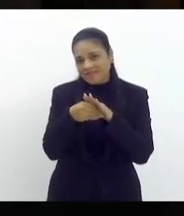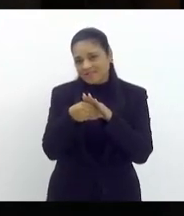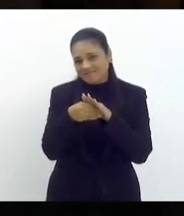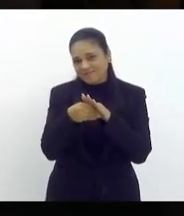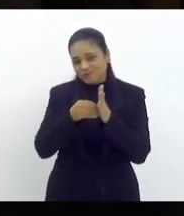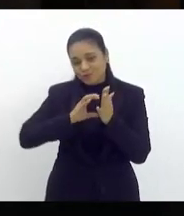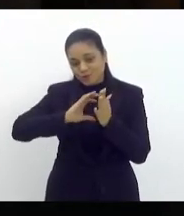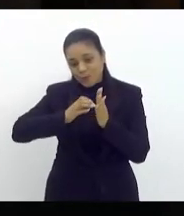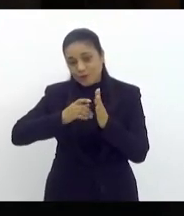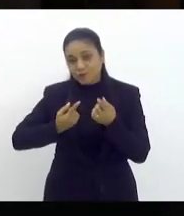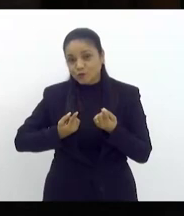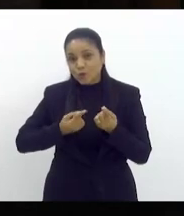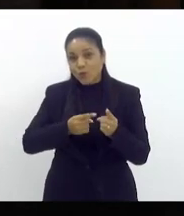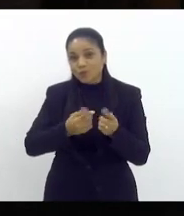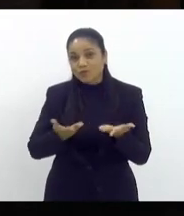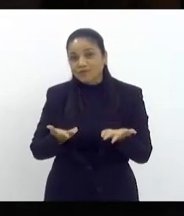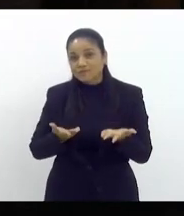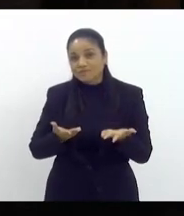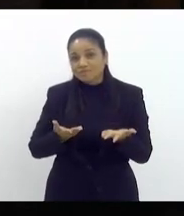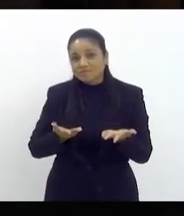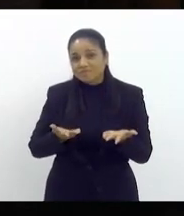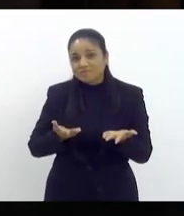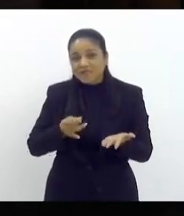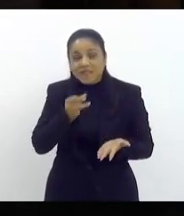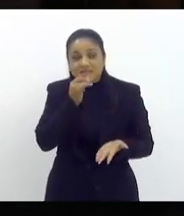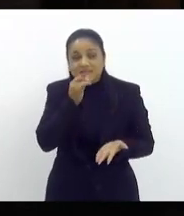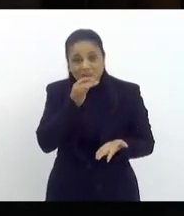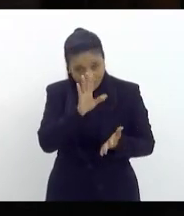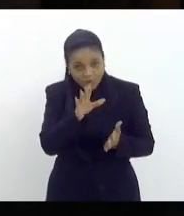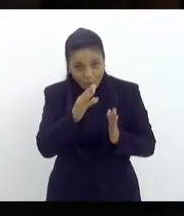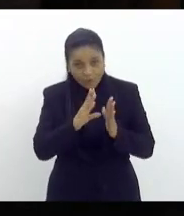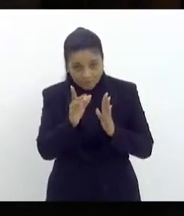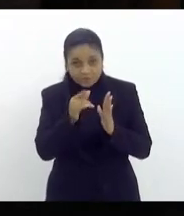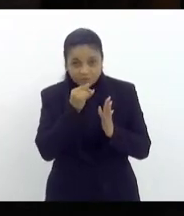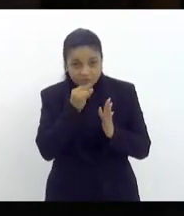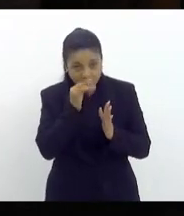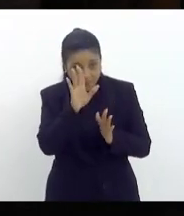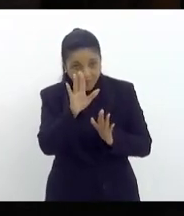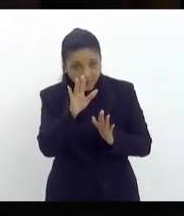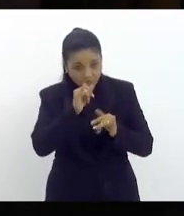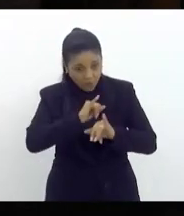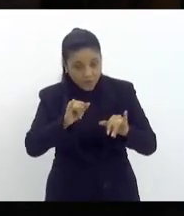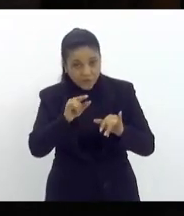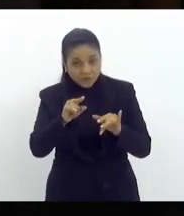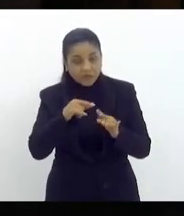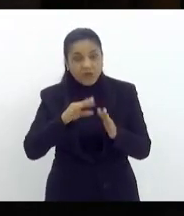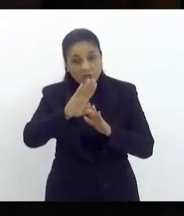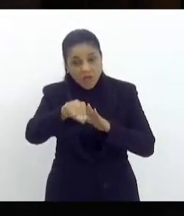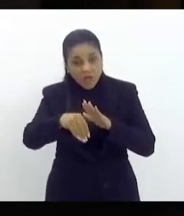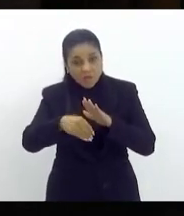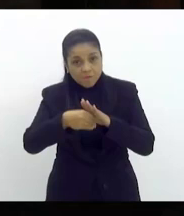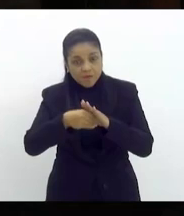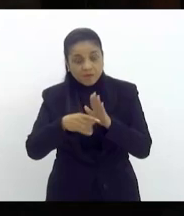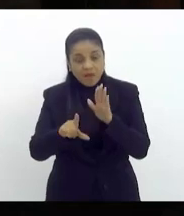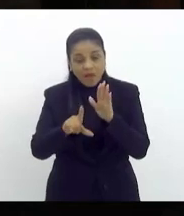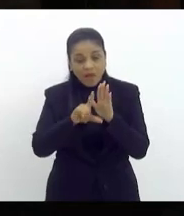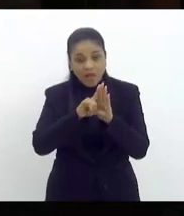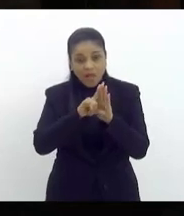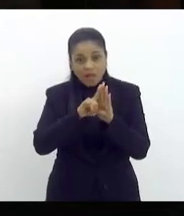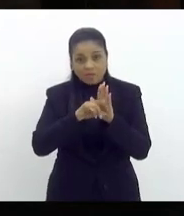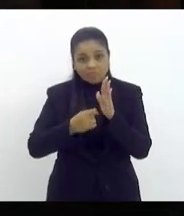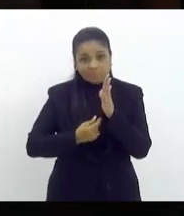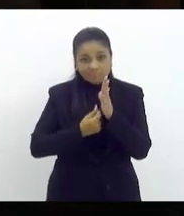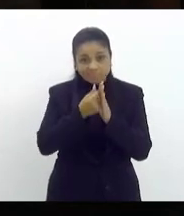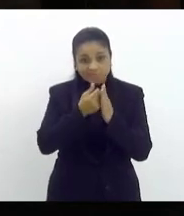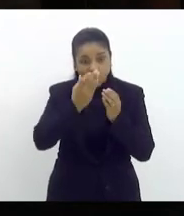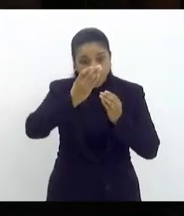por incrível que pareça vou citar alguns exemplos aqui emendas na LDO que visam garantir o